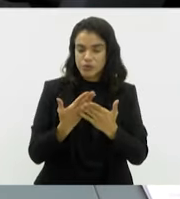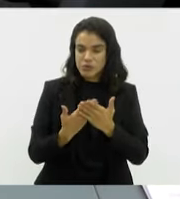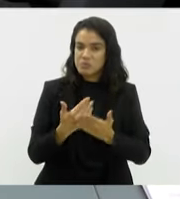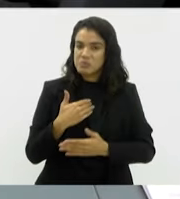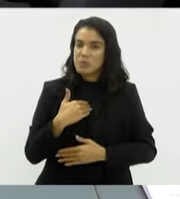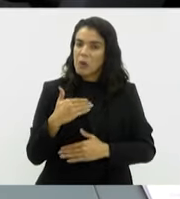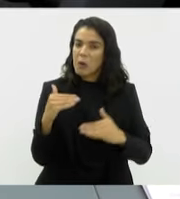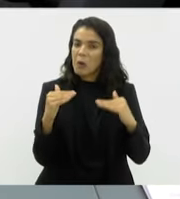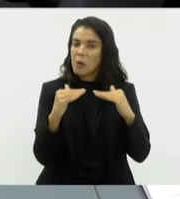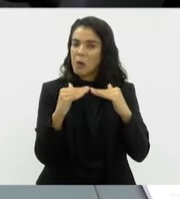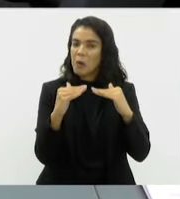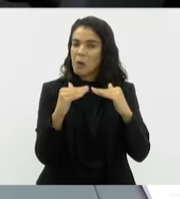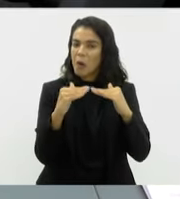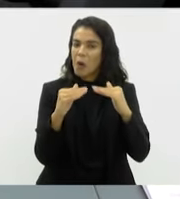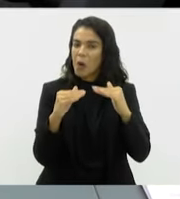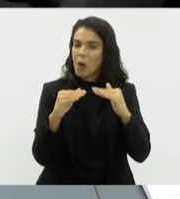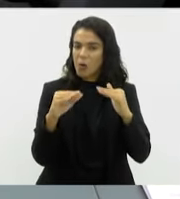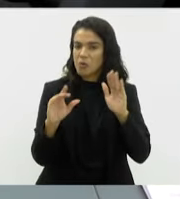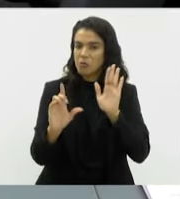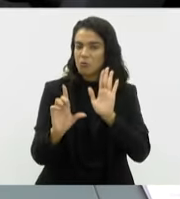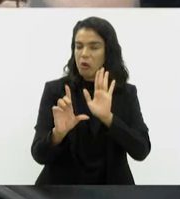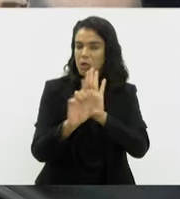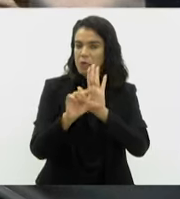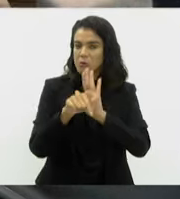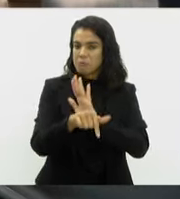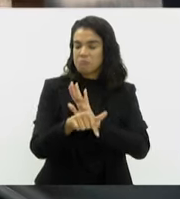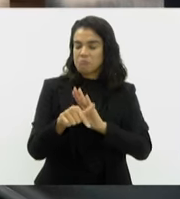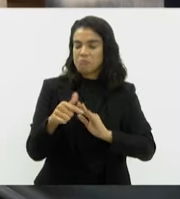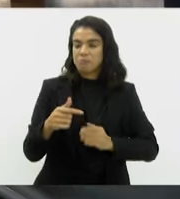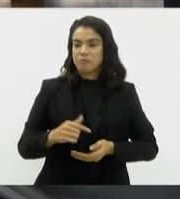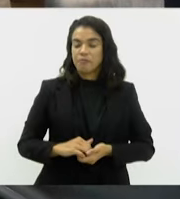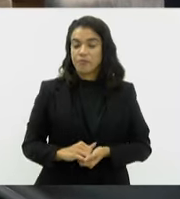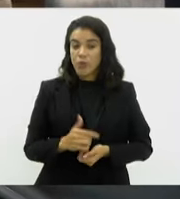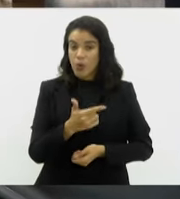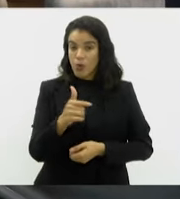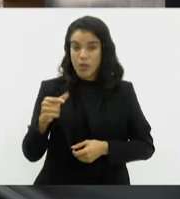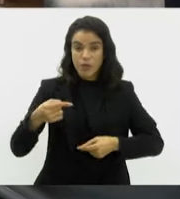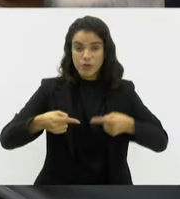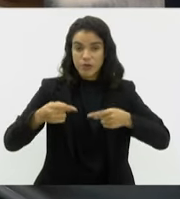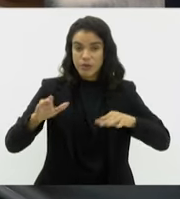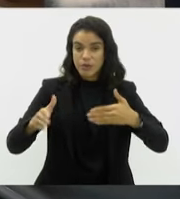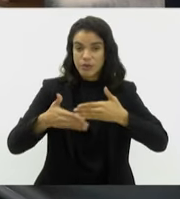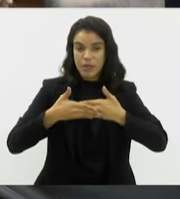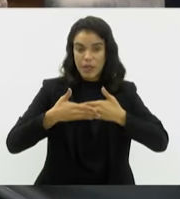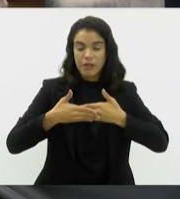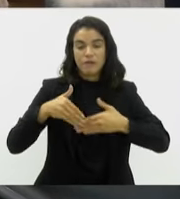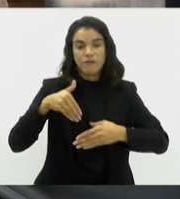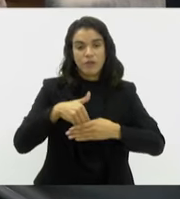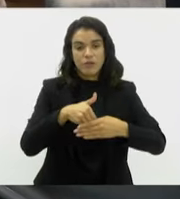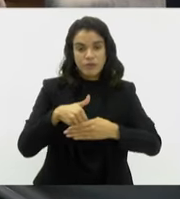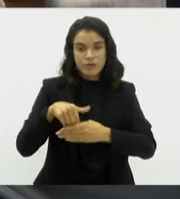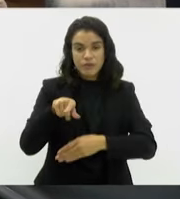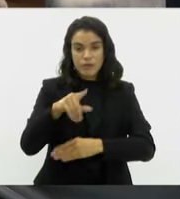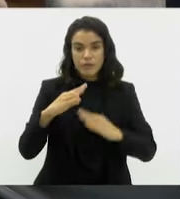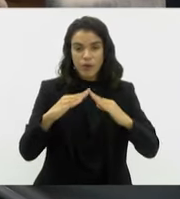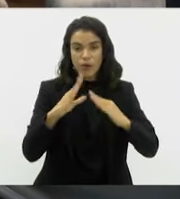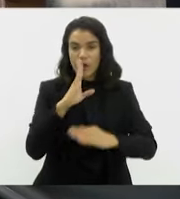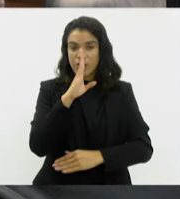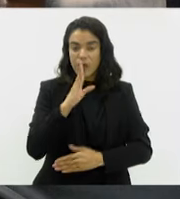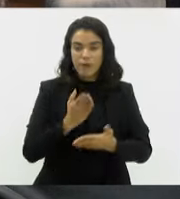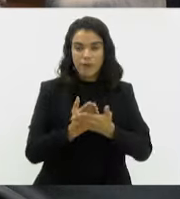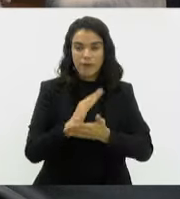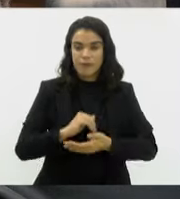estou concordando com a legalidade da matéria. Não havendo quem queira discutir, encerrada a discussão e votação, senhores que aprovam, permaneçam como